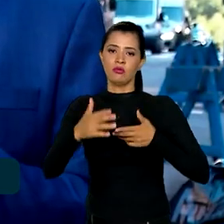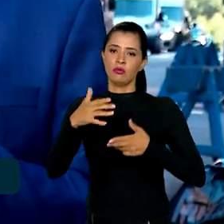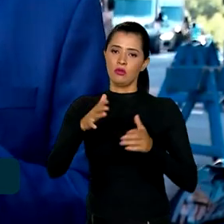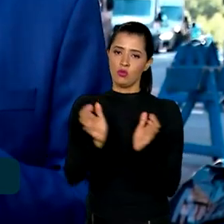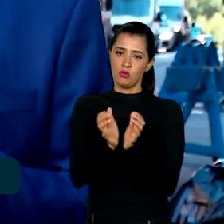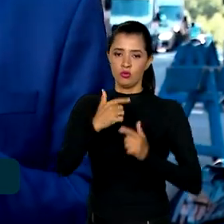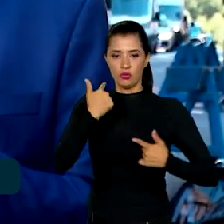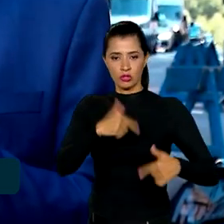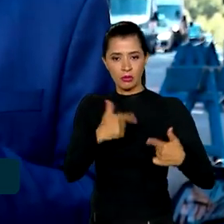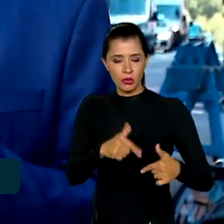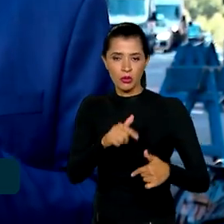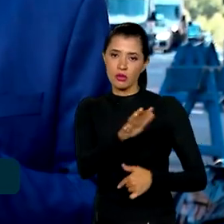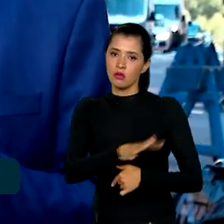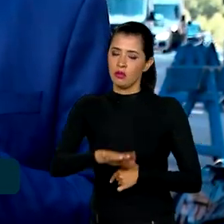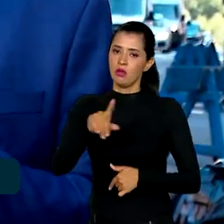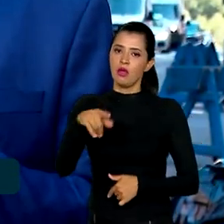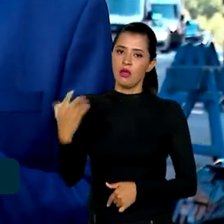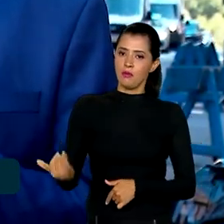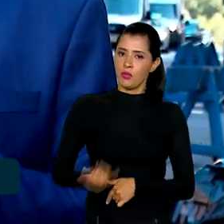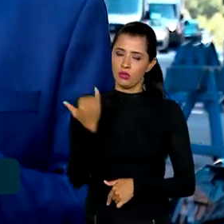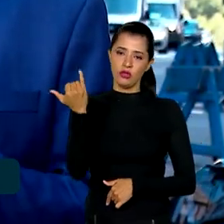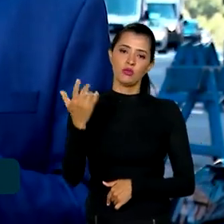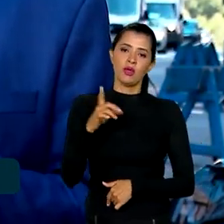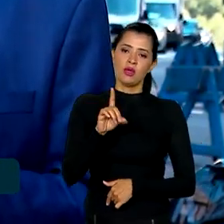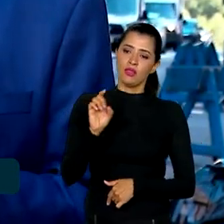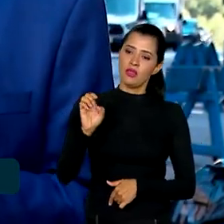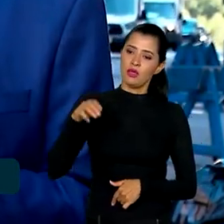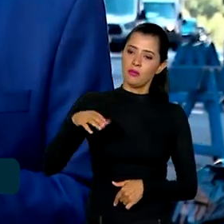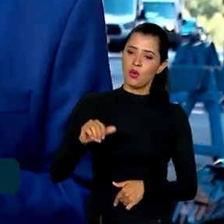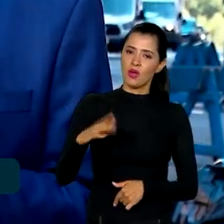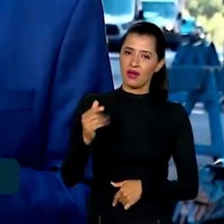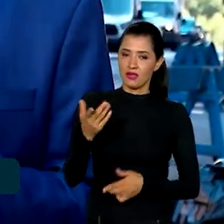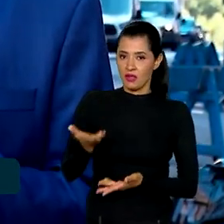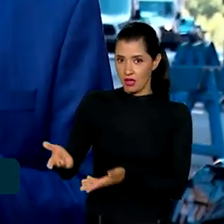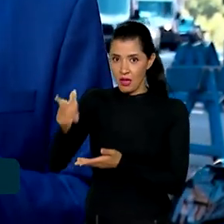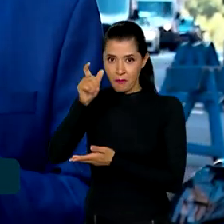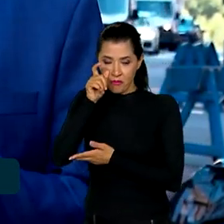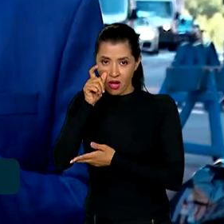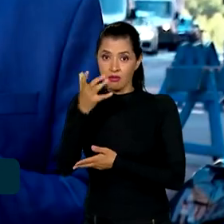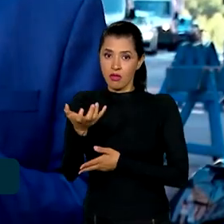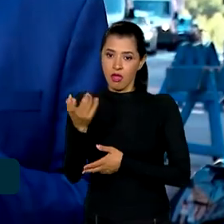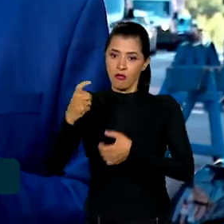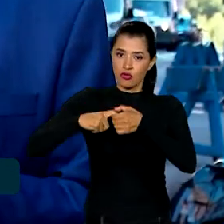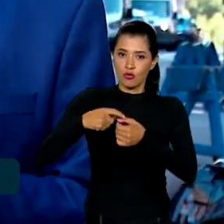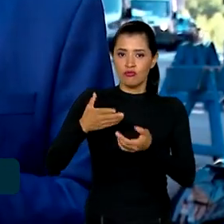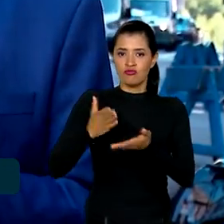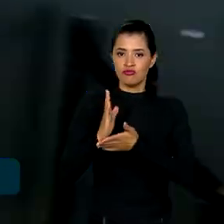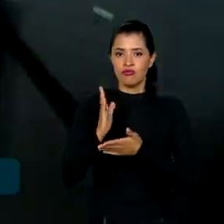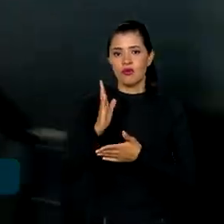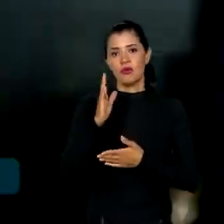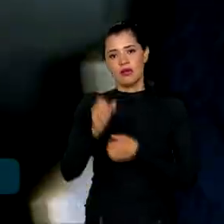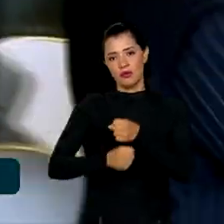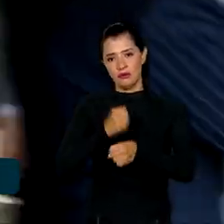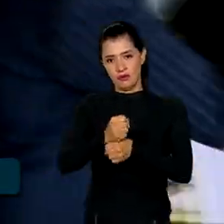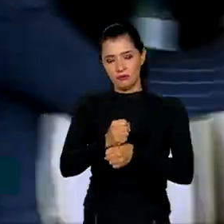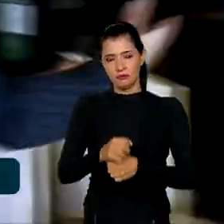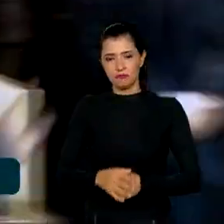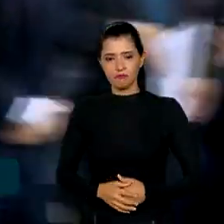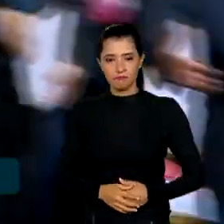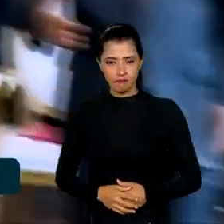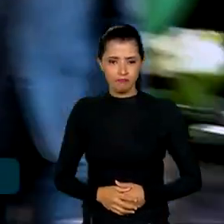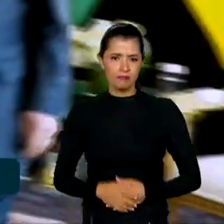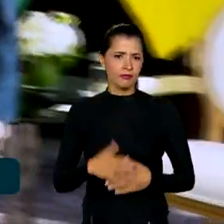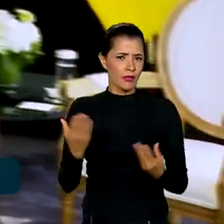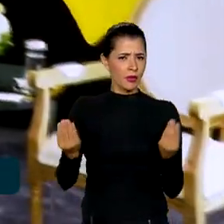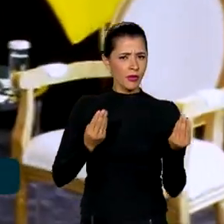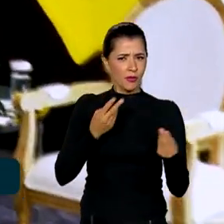trabalhadores. E esse é um setor vital para os democratas, já que Joe Biden busca a reeleição no ano que vem. Não seria exagero dizer